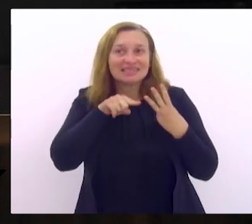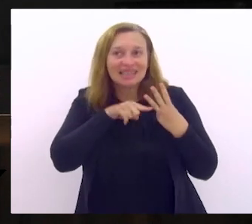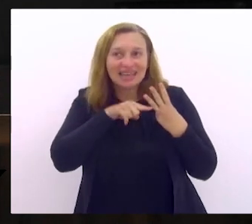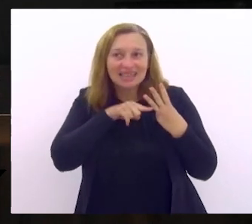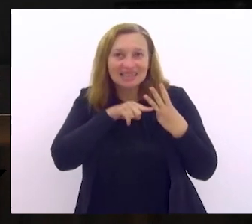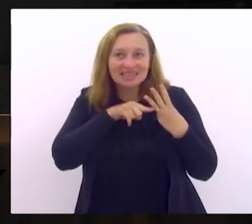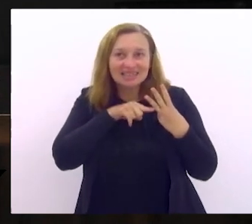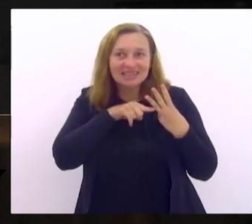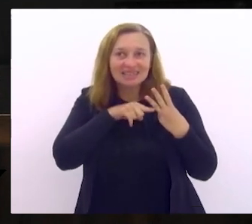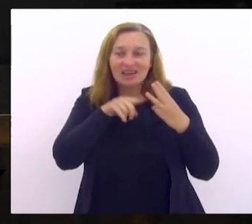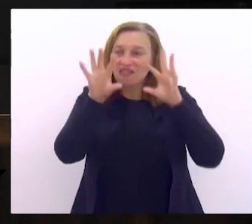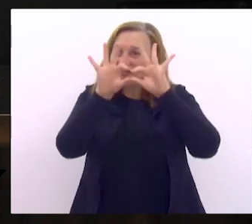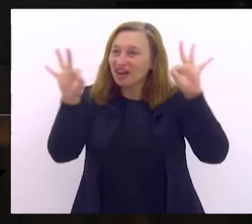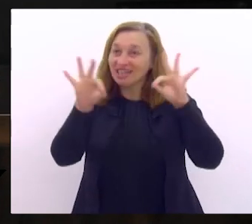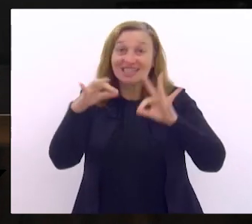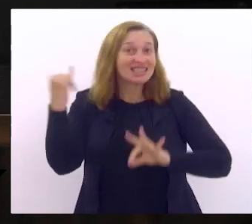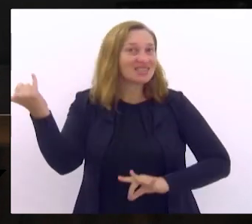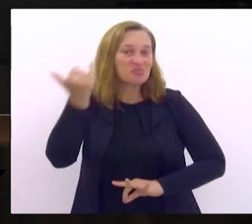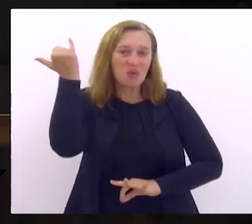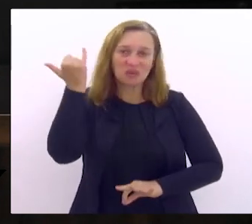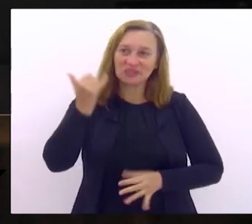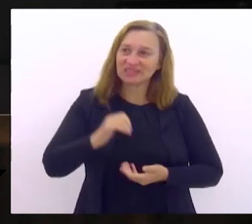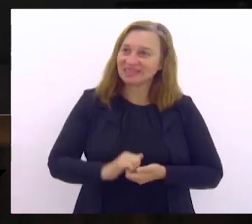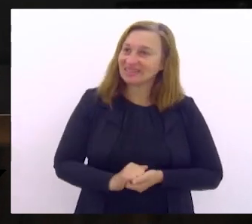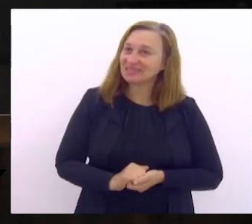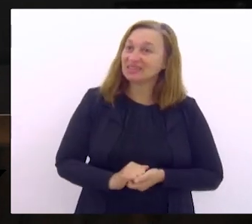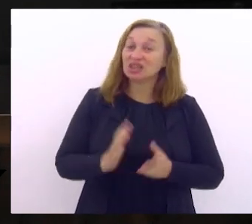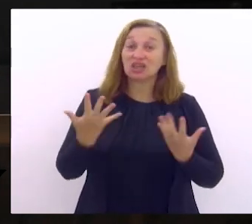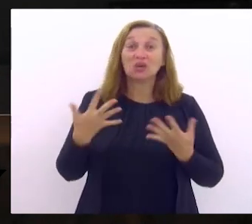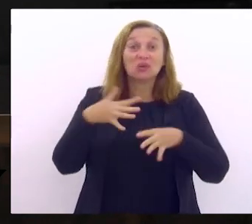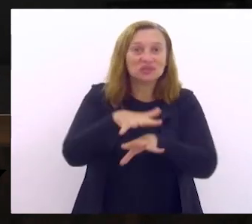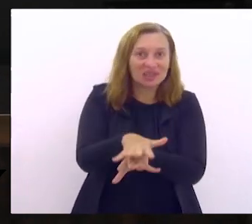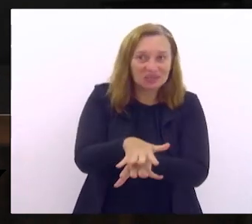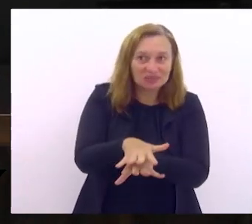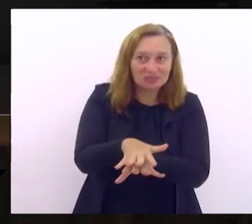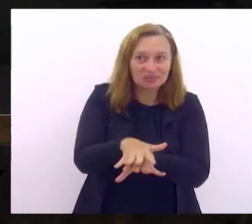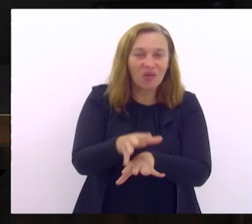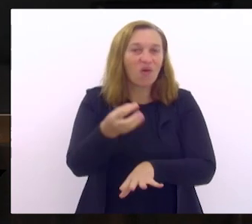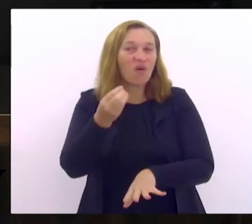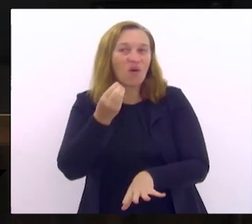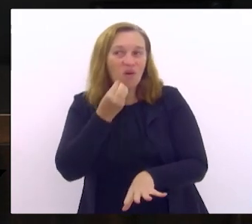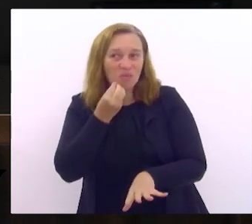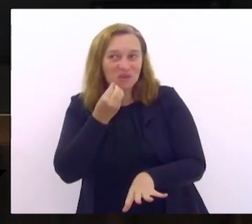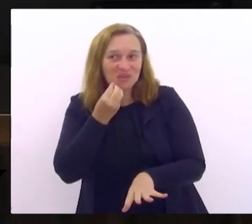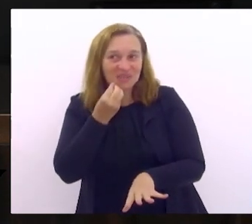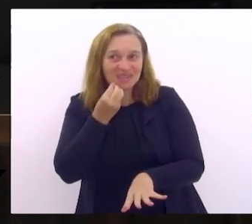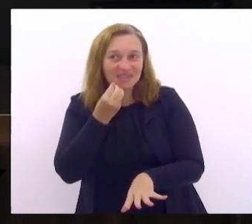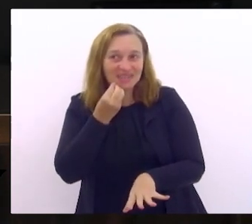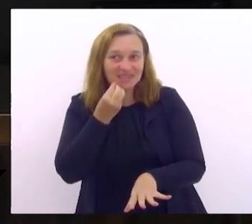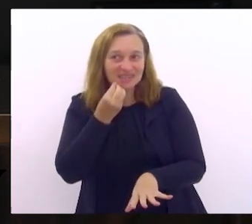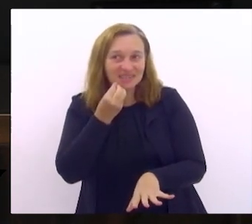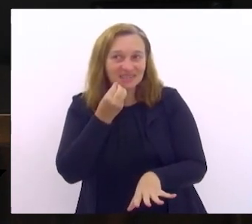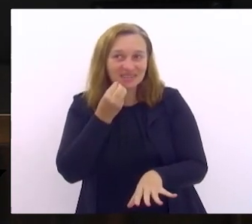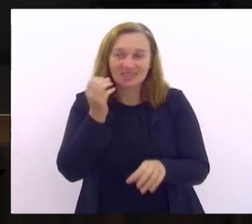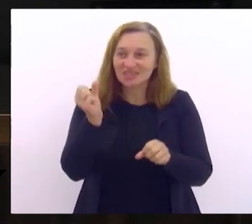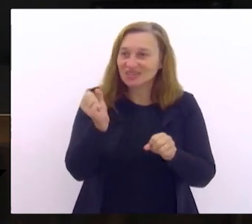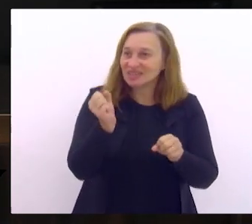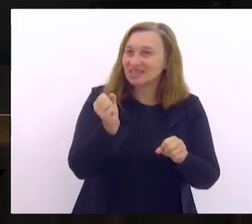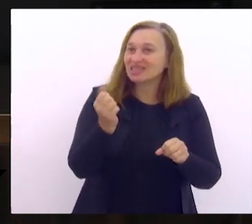usamos 3 frases aqui muito importantes. Inclusão, oportunidade,